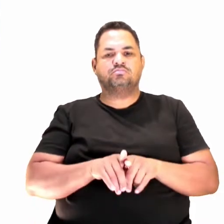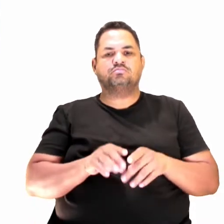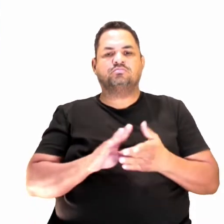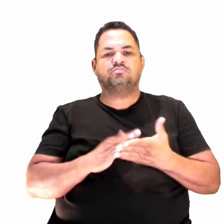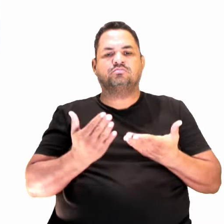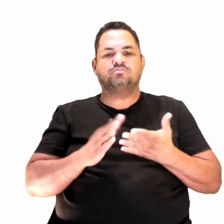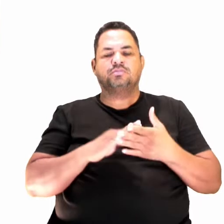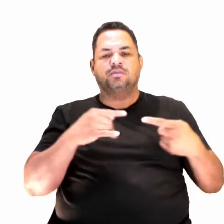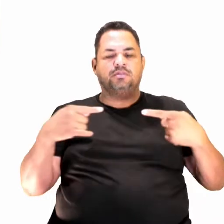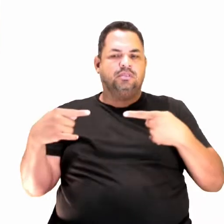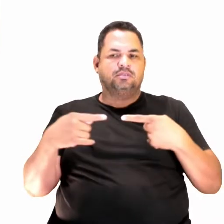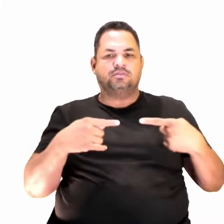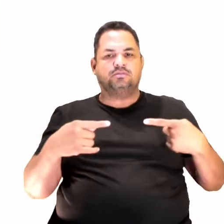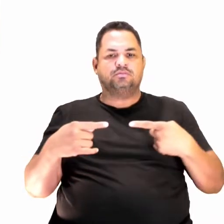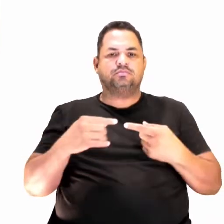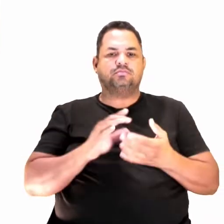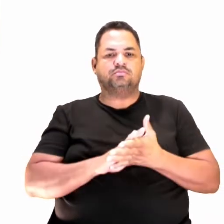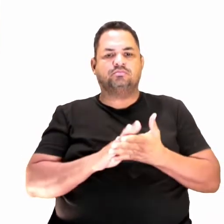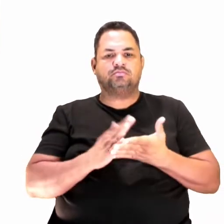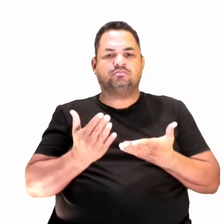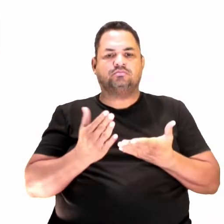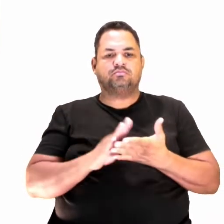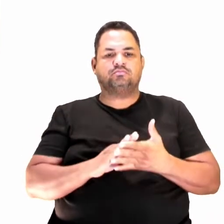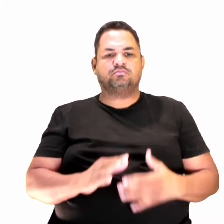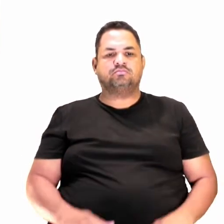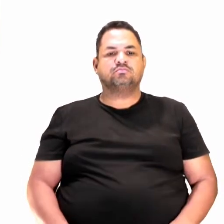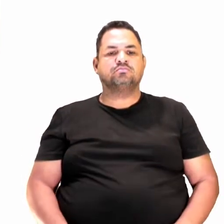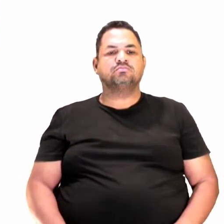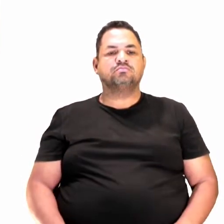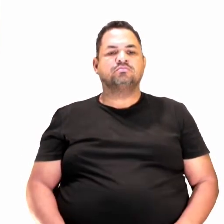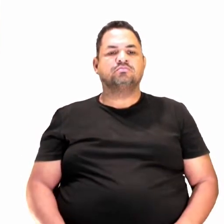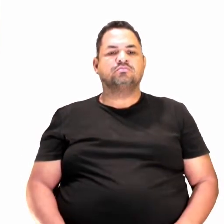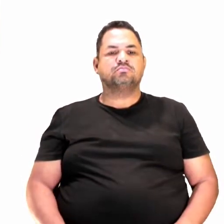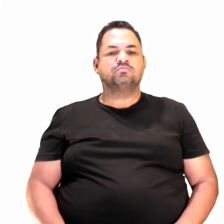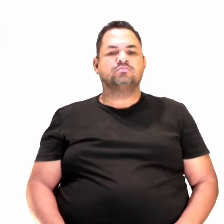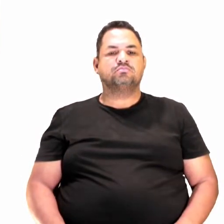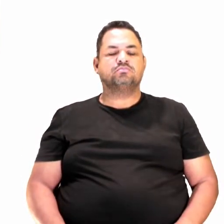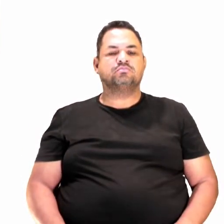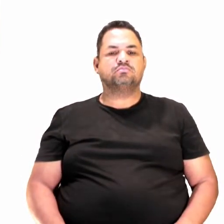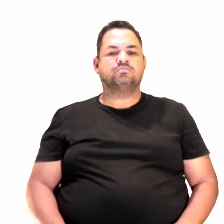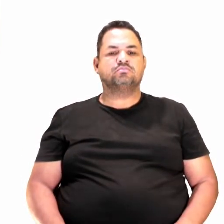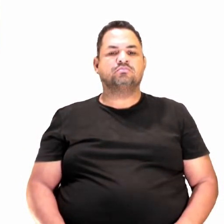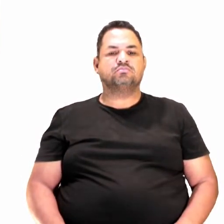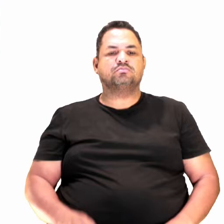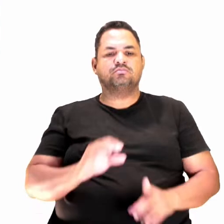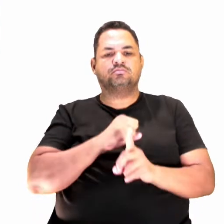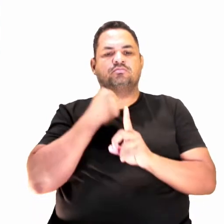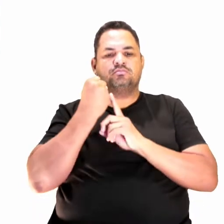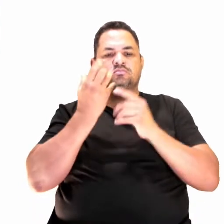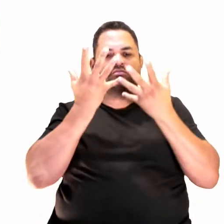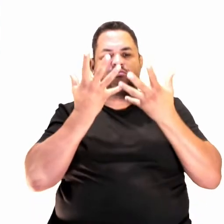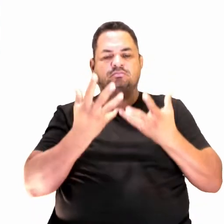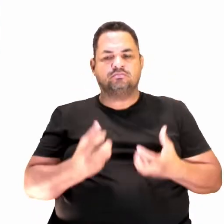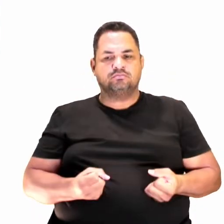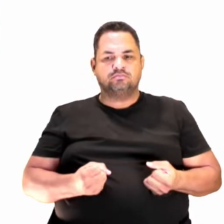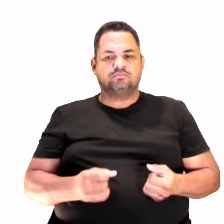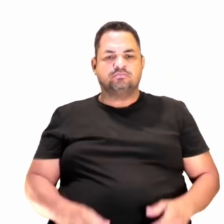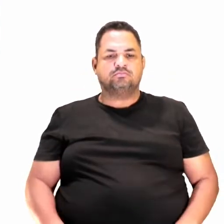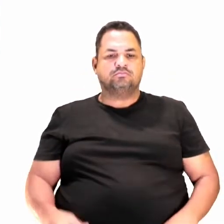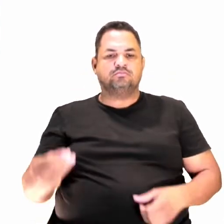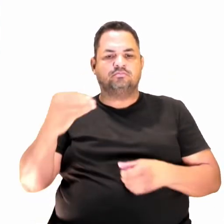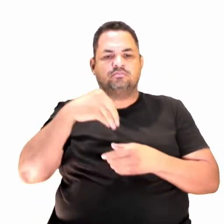seja relacionado a ser socialmente, being social accepted, ou seja, socialmente aceito, and